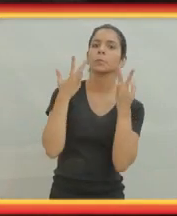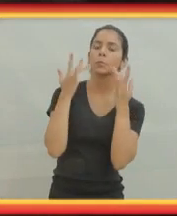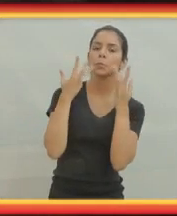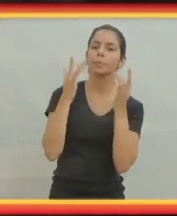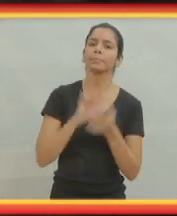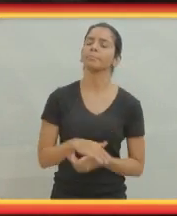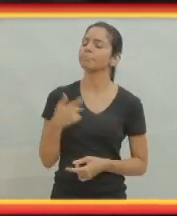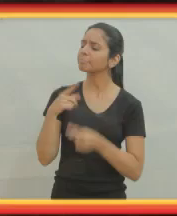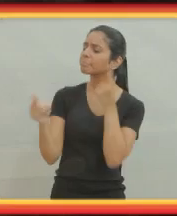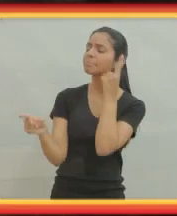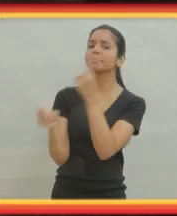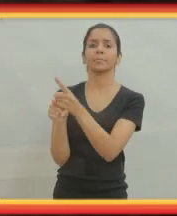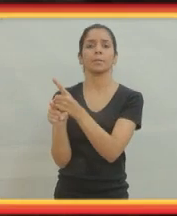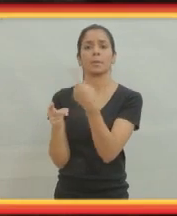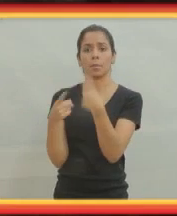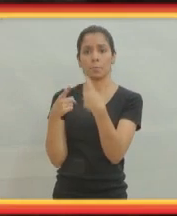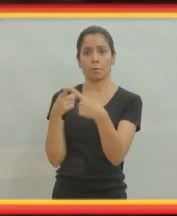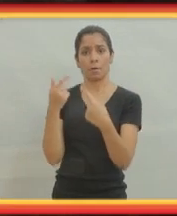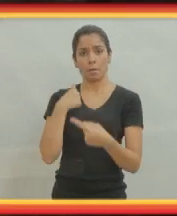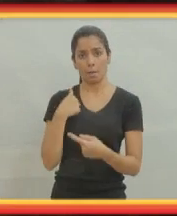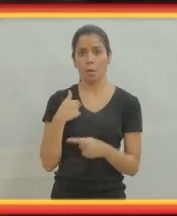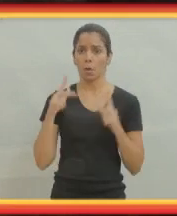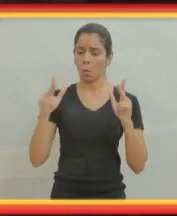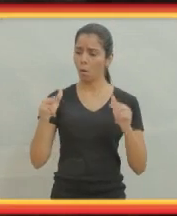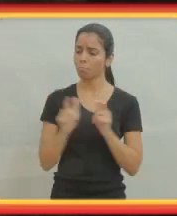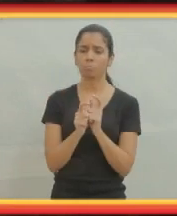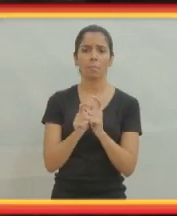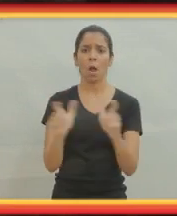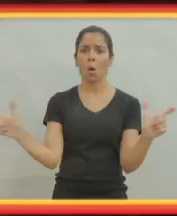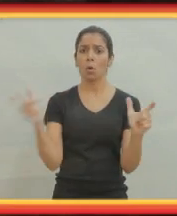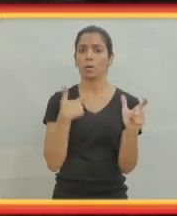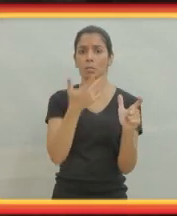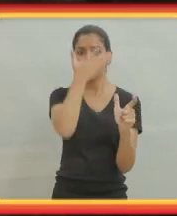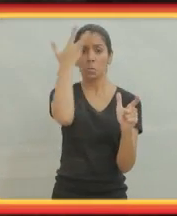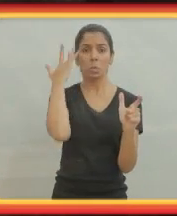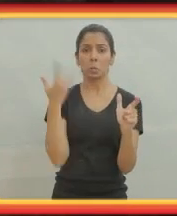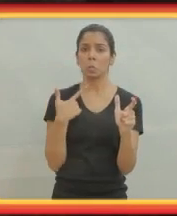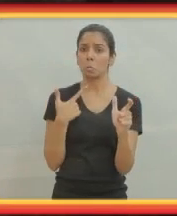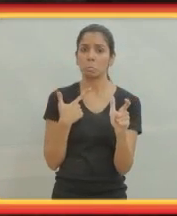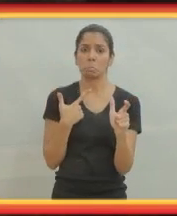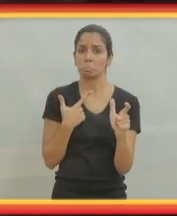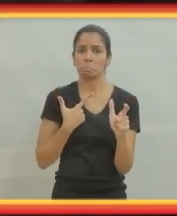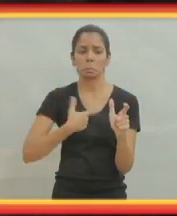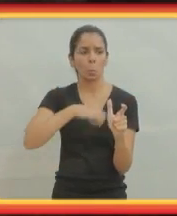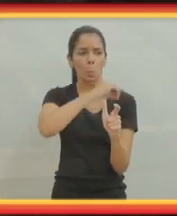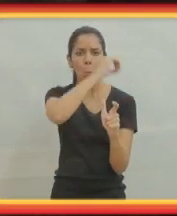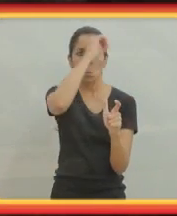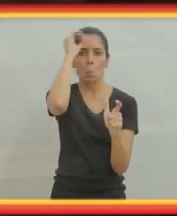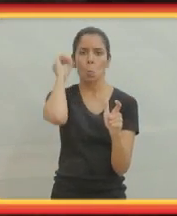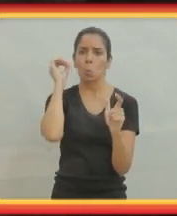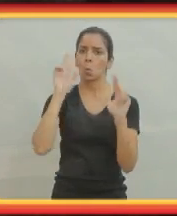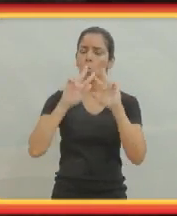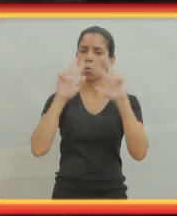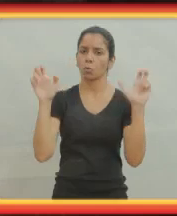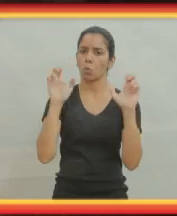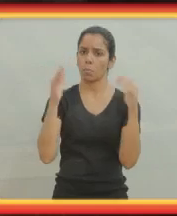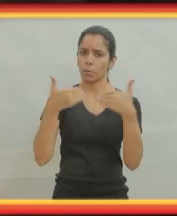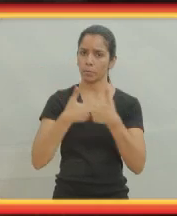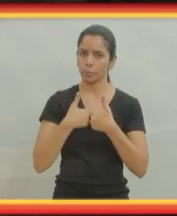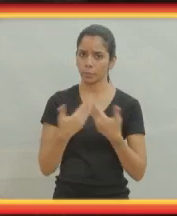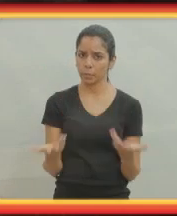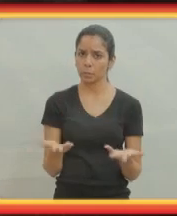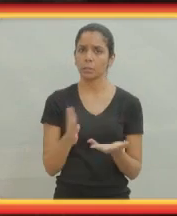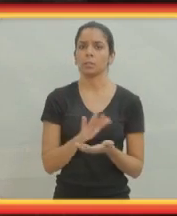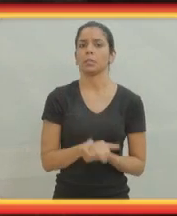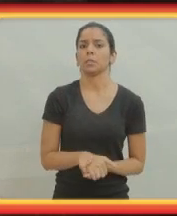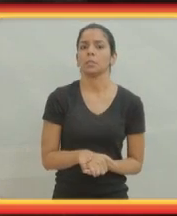Foi uma grande descoberta, assim, porque eu, assim como a maioria da população, eu era um leigo